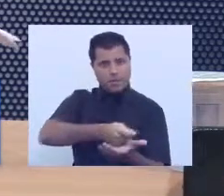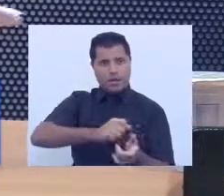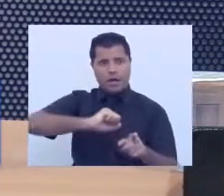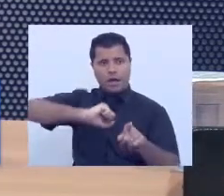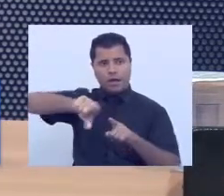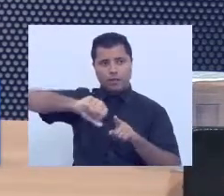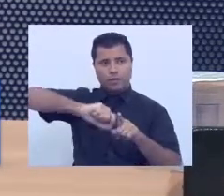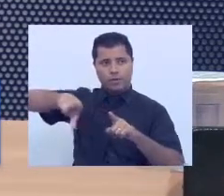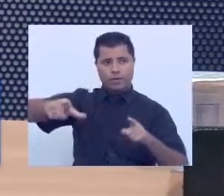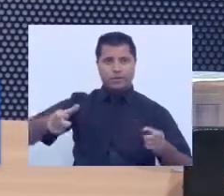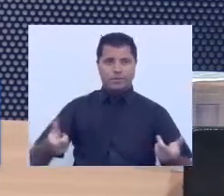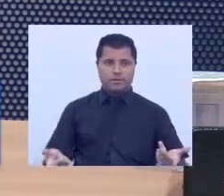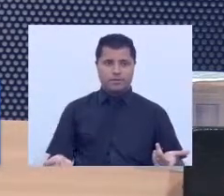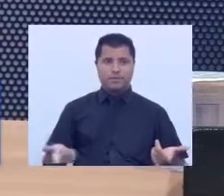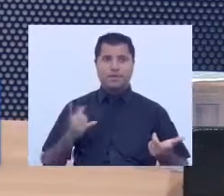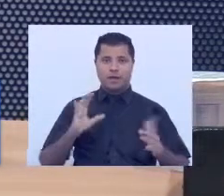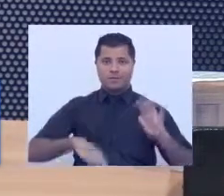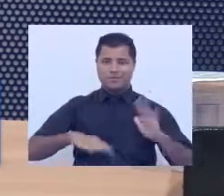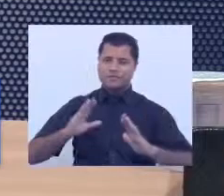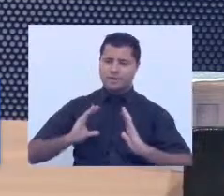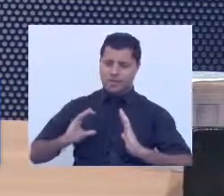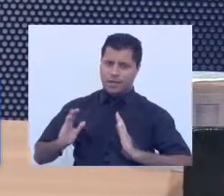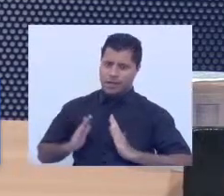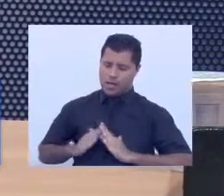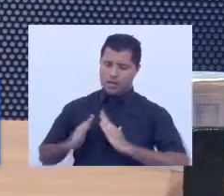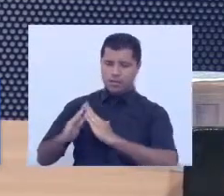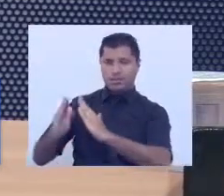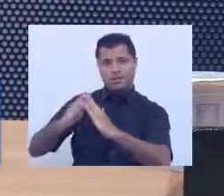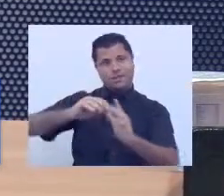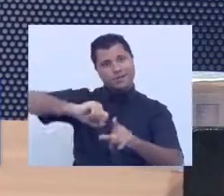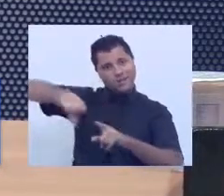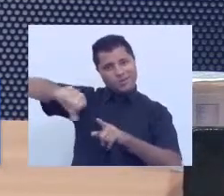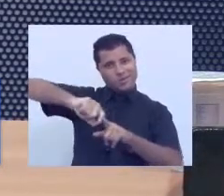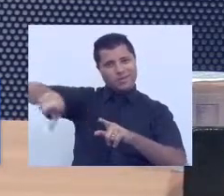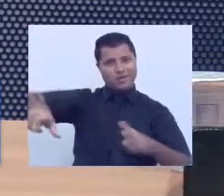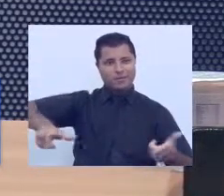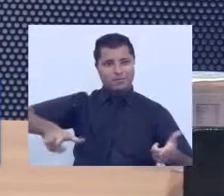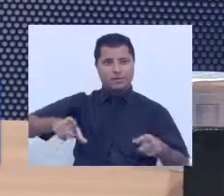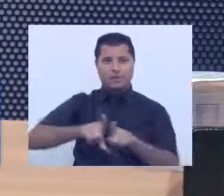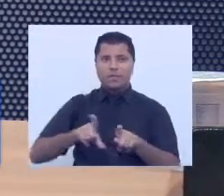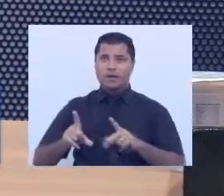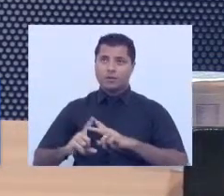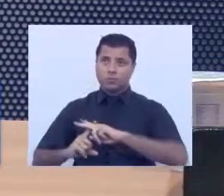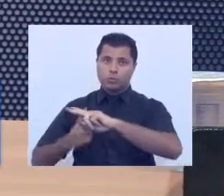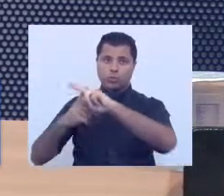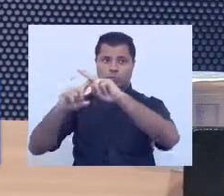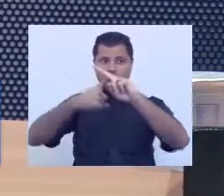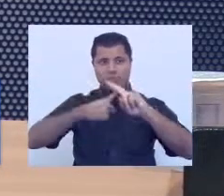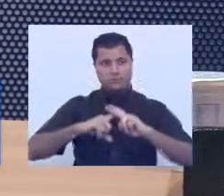das casas que pagam aluguel, de toda a despesa de manutenção,